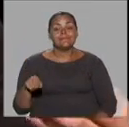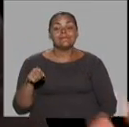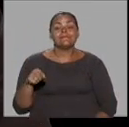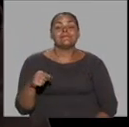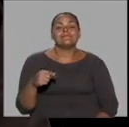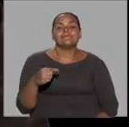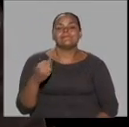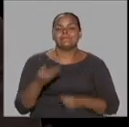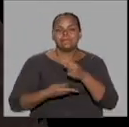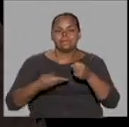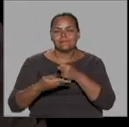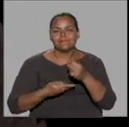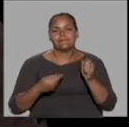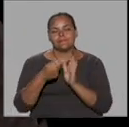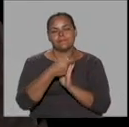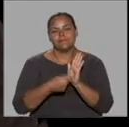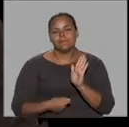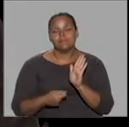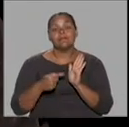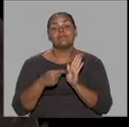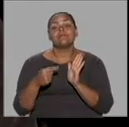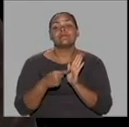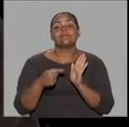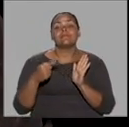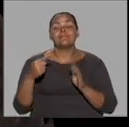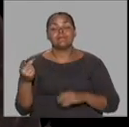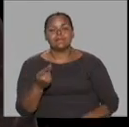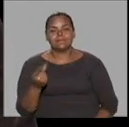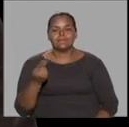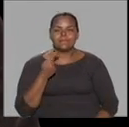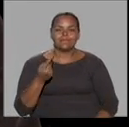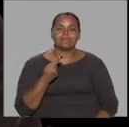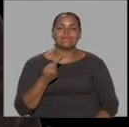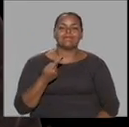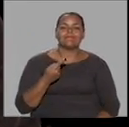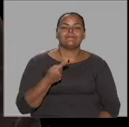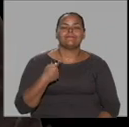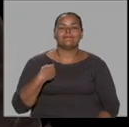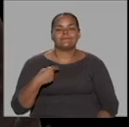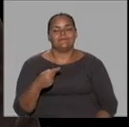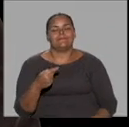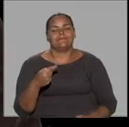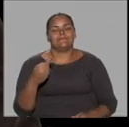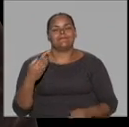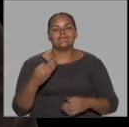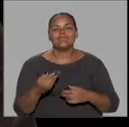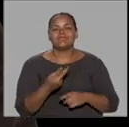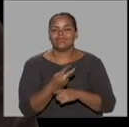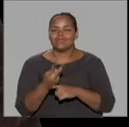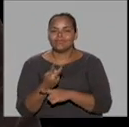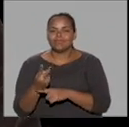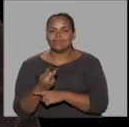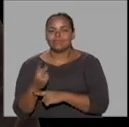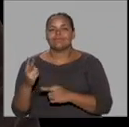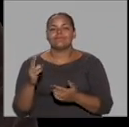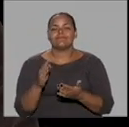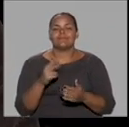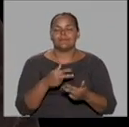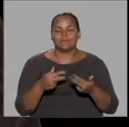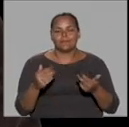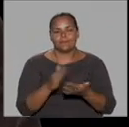desse fundamento, né, dessa matéria. A gente nós corremos atrás de alguns